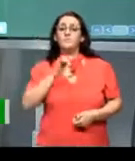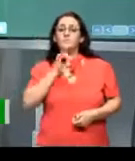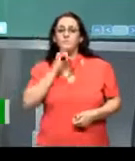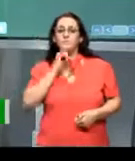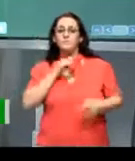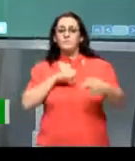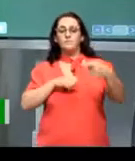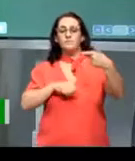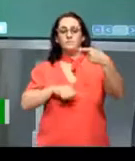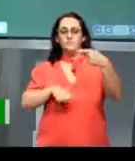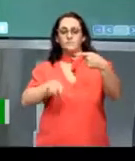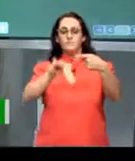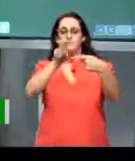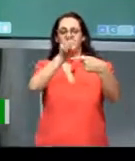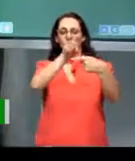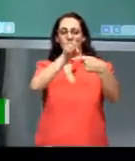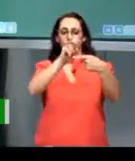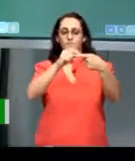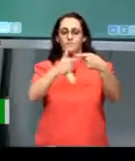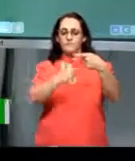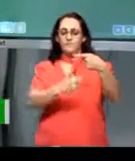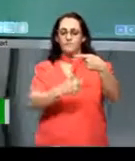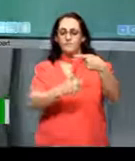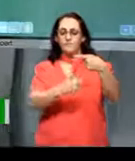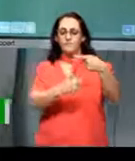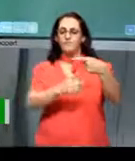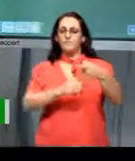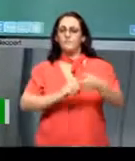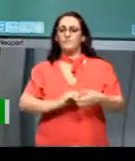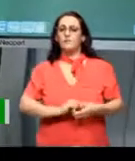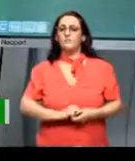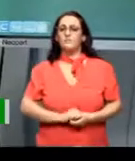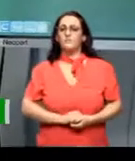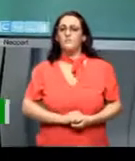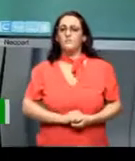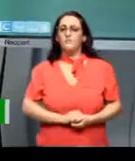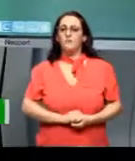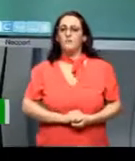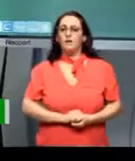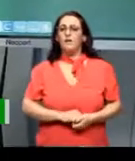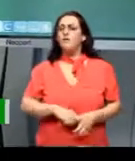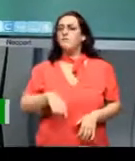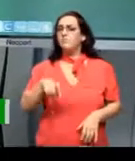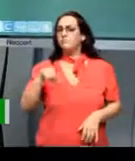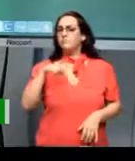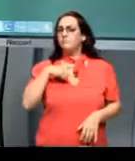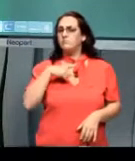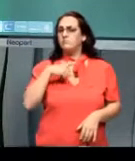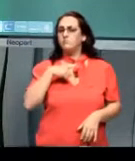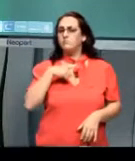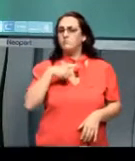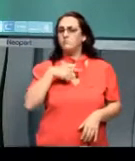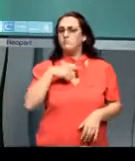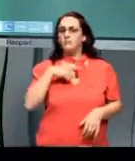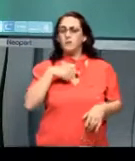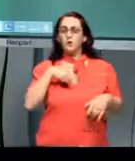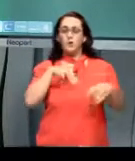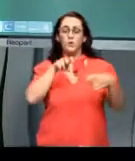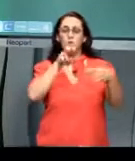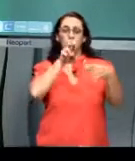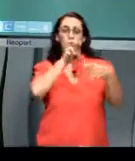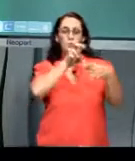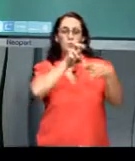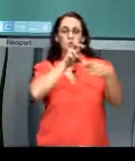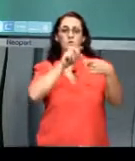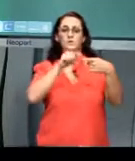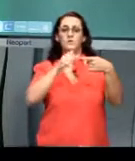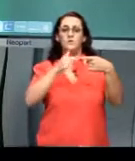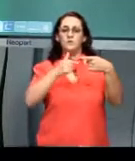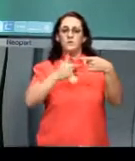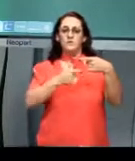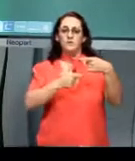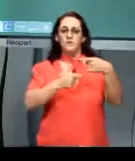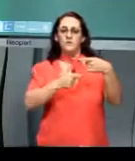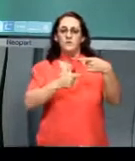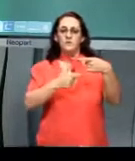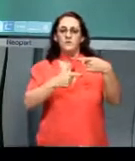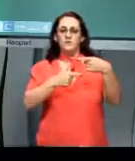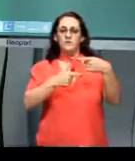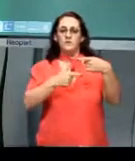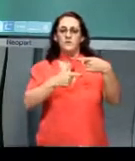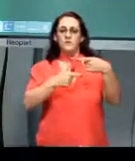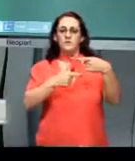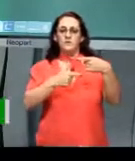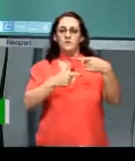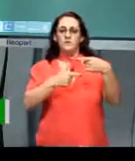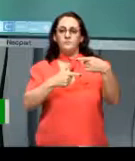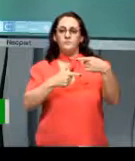dividido por 2, né? Eu tenho 5 dividido por 2, eu tenho uma